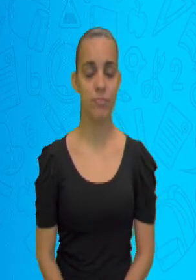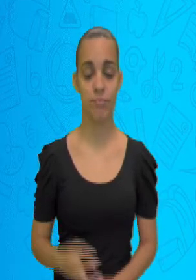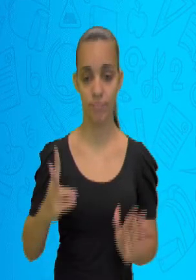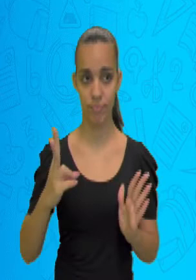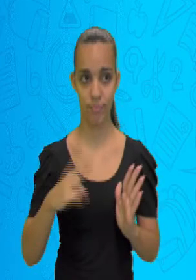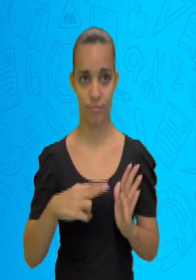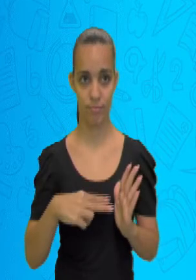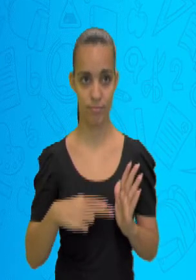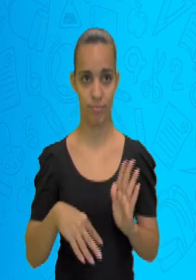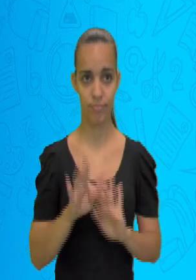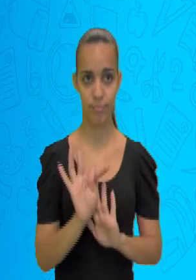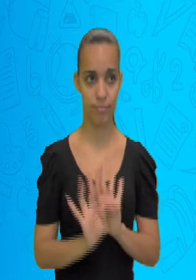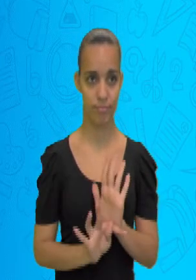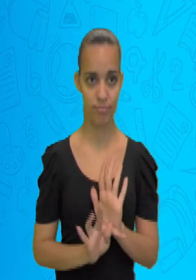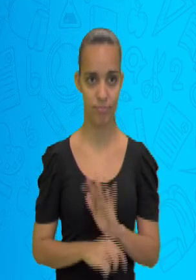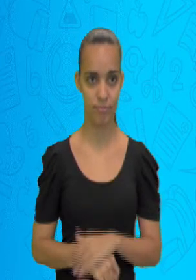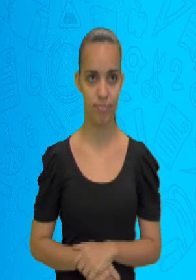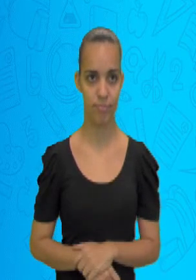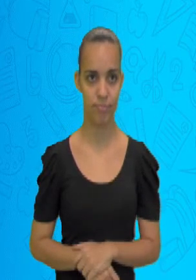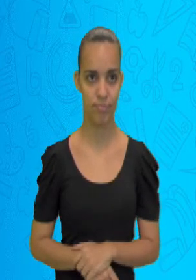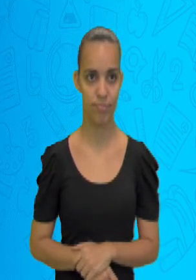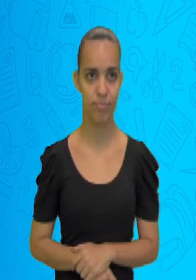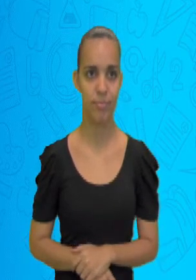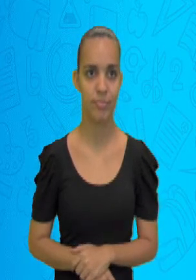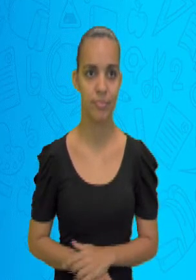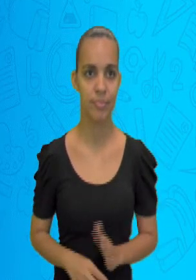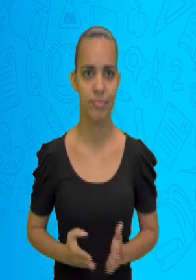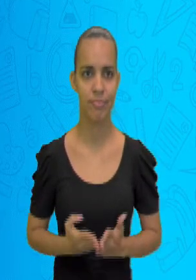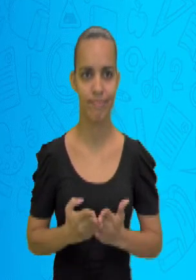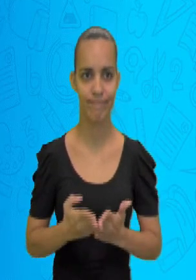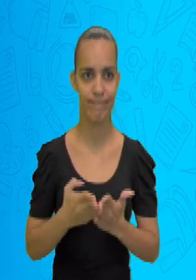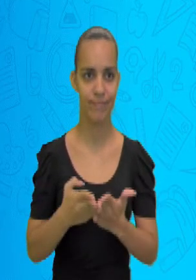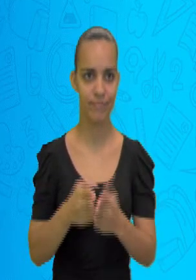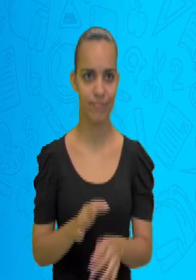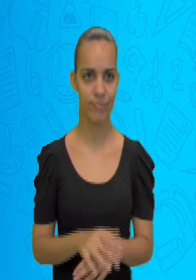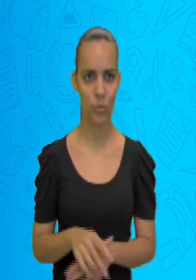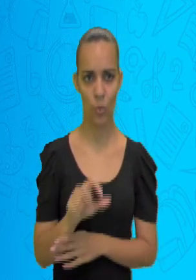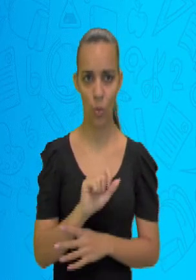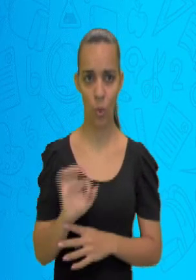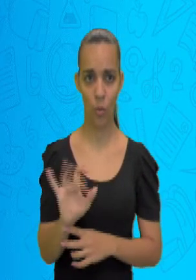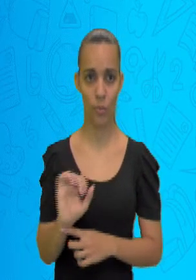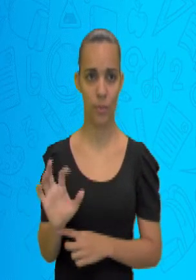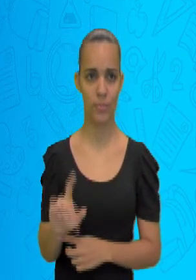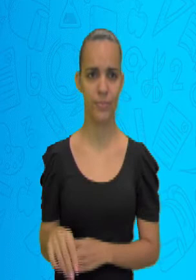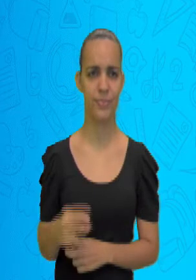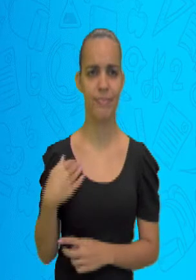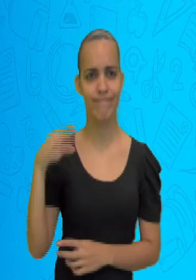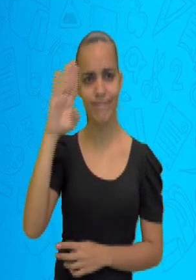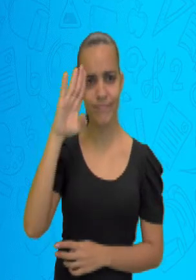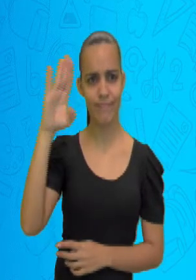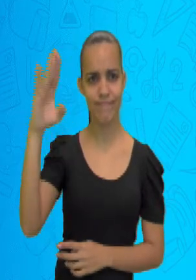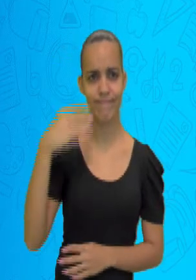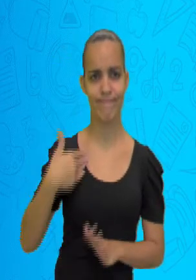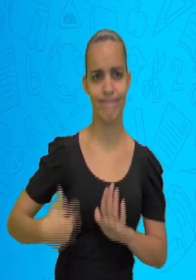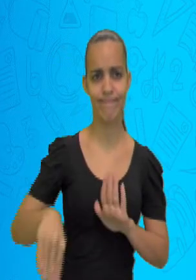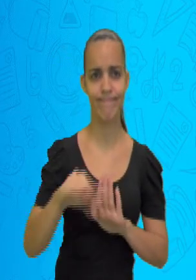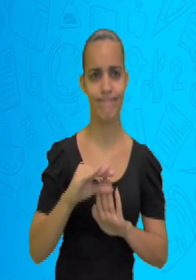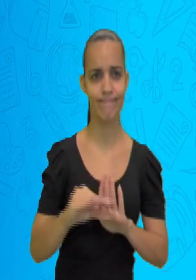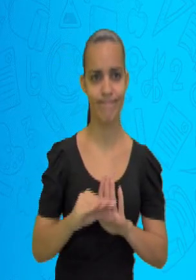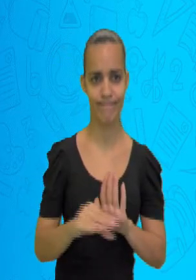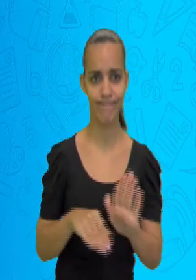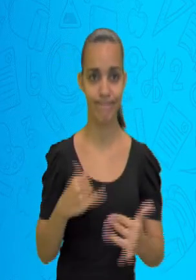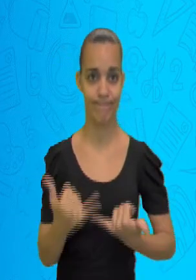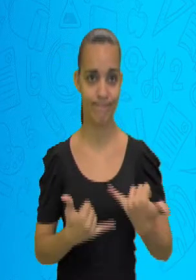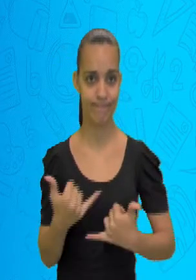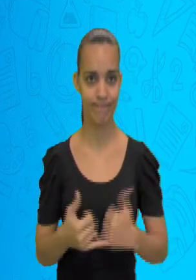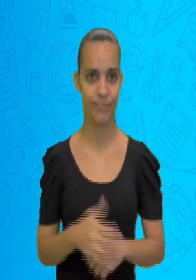Leia o texto abaixo. Barquinha carregadinha. O alfabeto é o principal elemento dessa